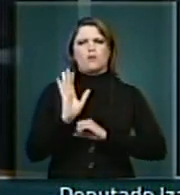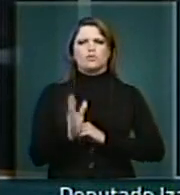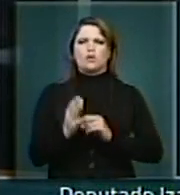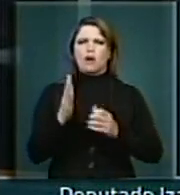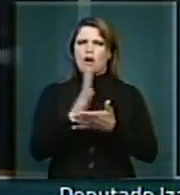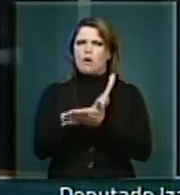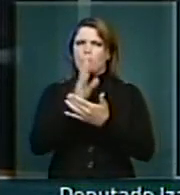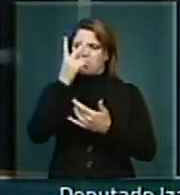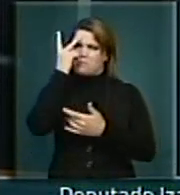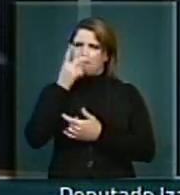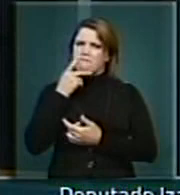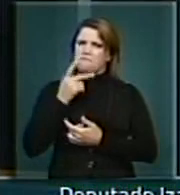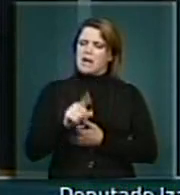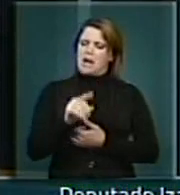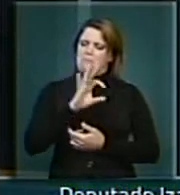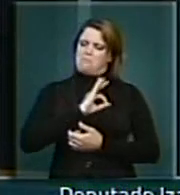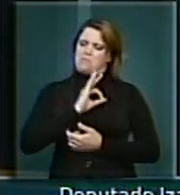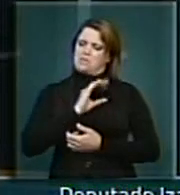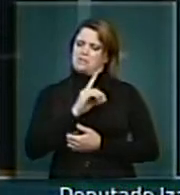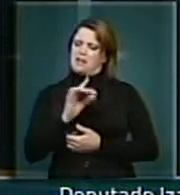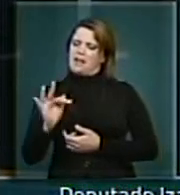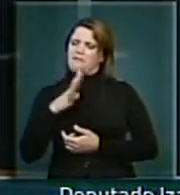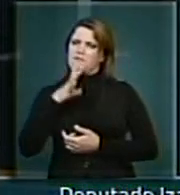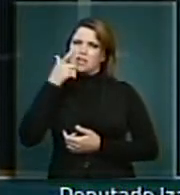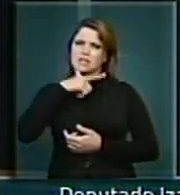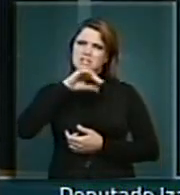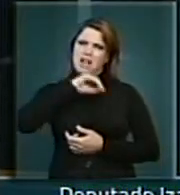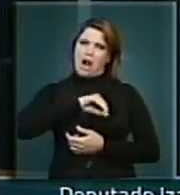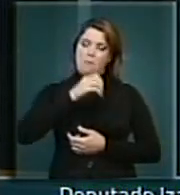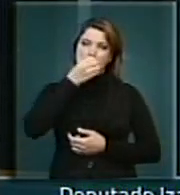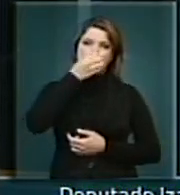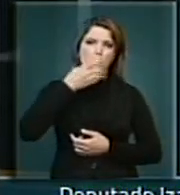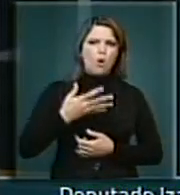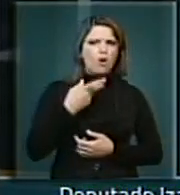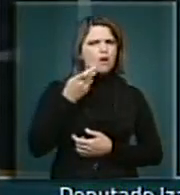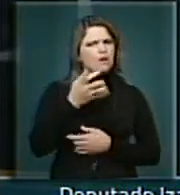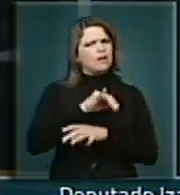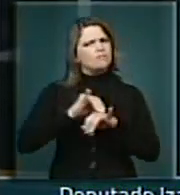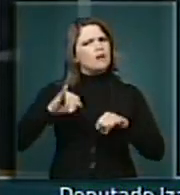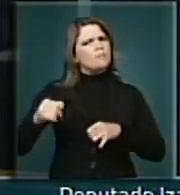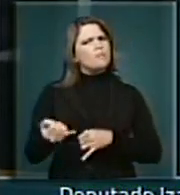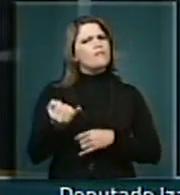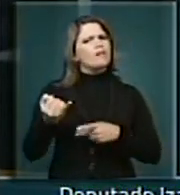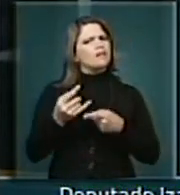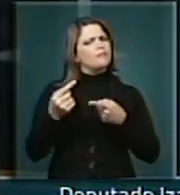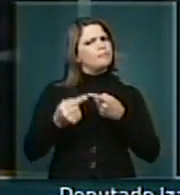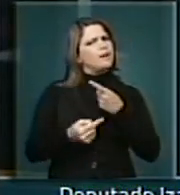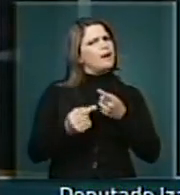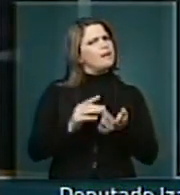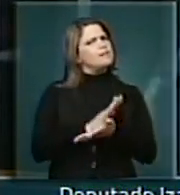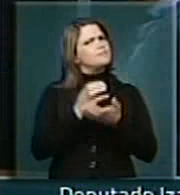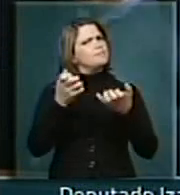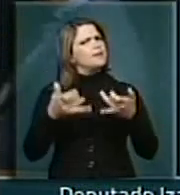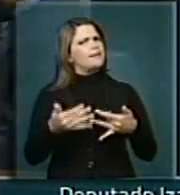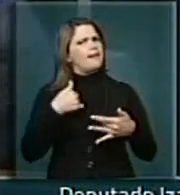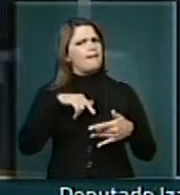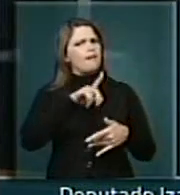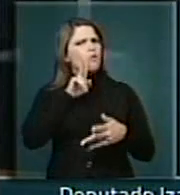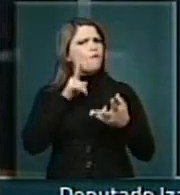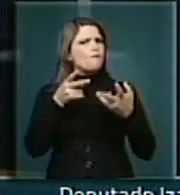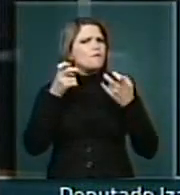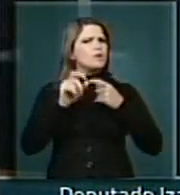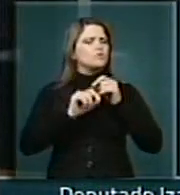Alguns dizem que a polícia do Distrito Federal ganha muito bem. Eu quero aproveitar para contestar. O que eu vejo é